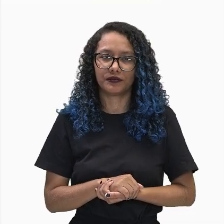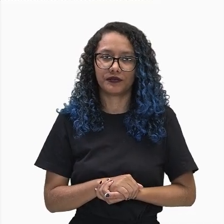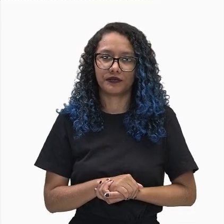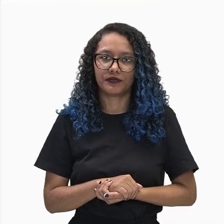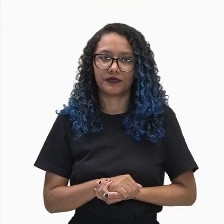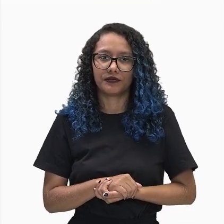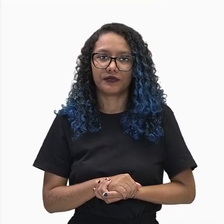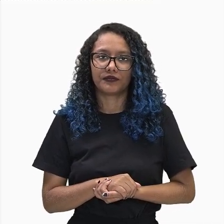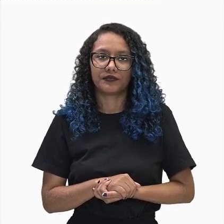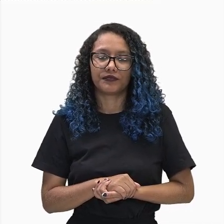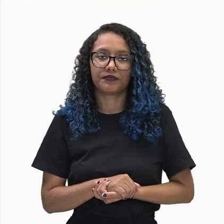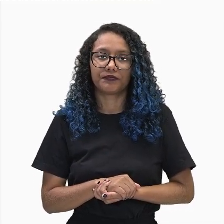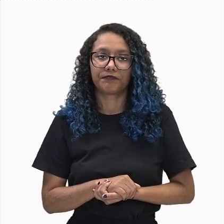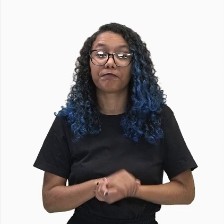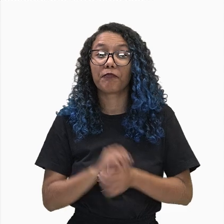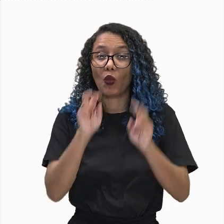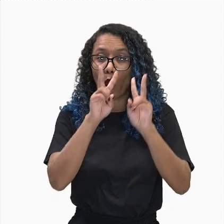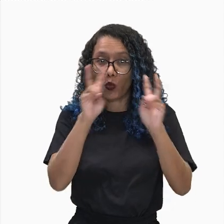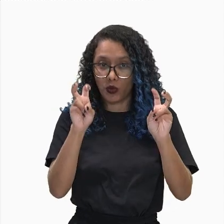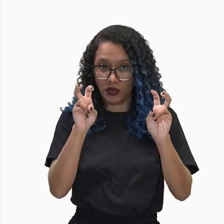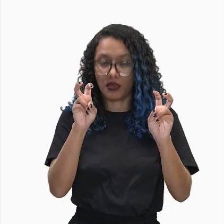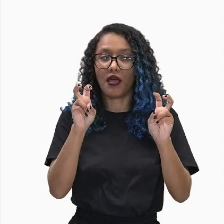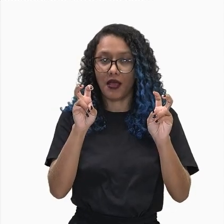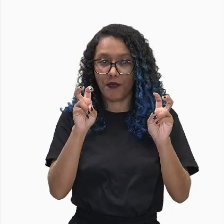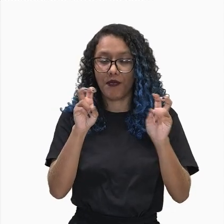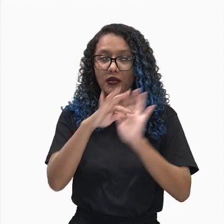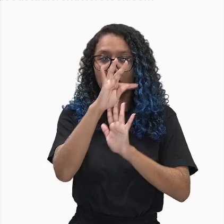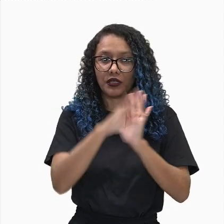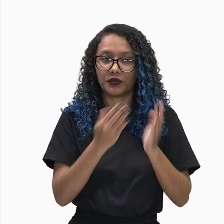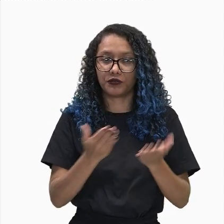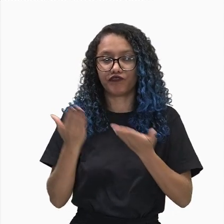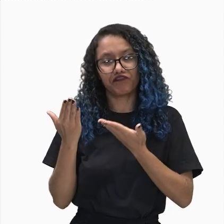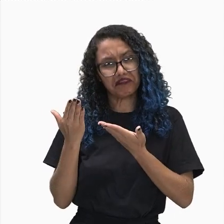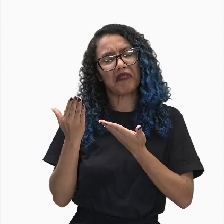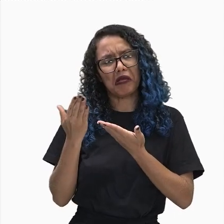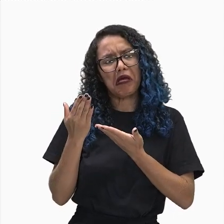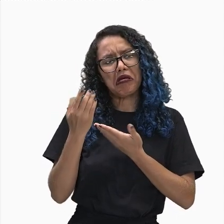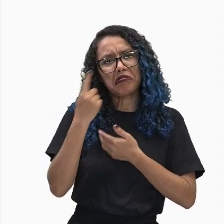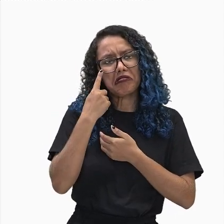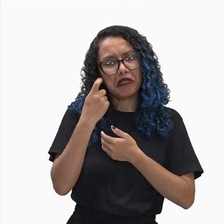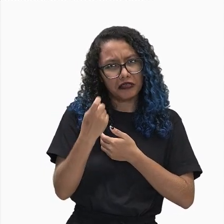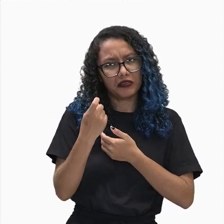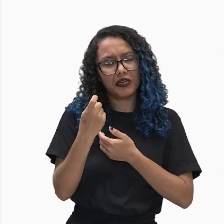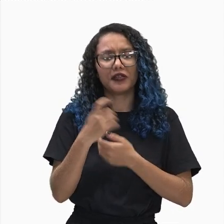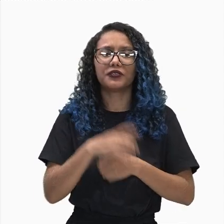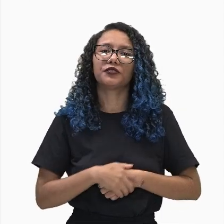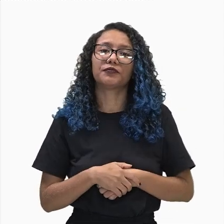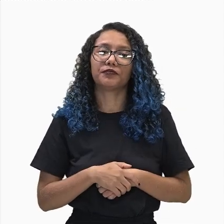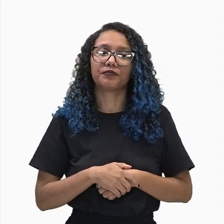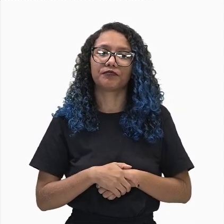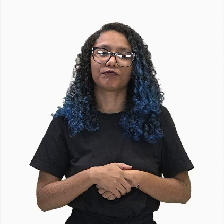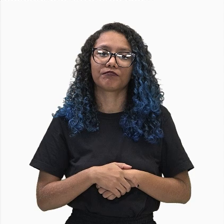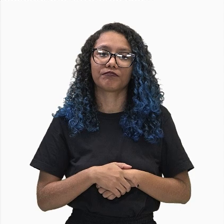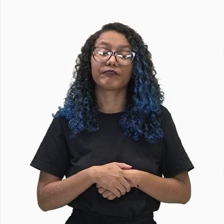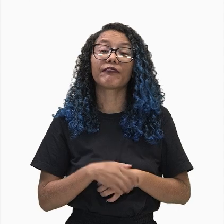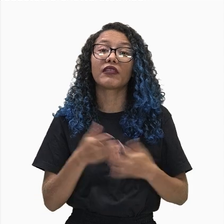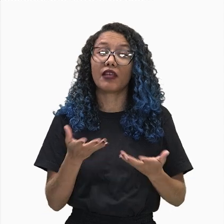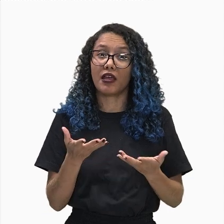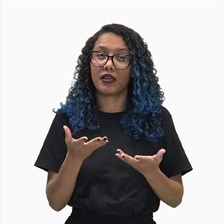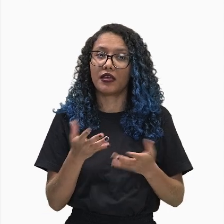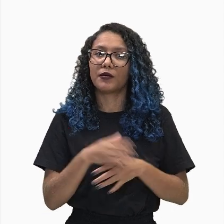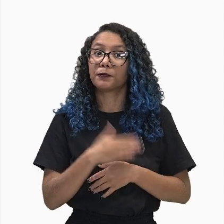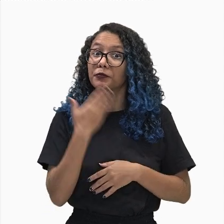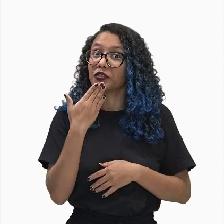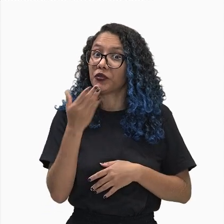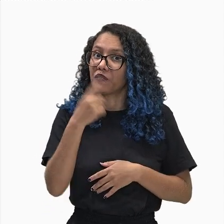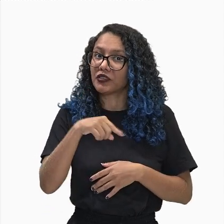Um sonho muito divertido. É um texto bem interessante e eu gostaria que vocês tivessem bastante atenção